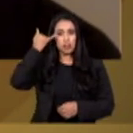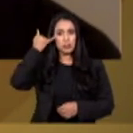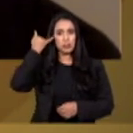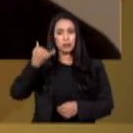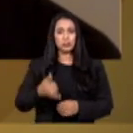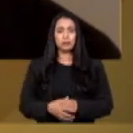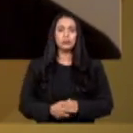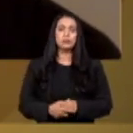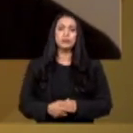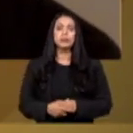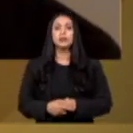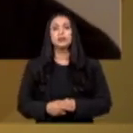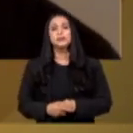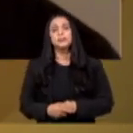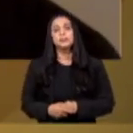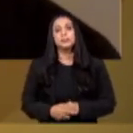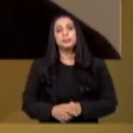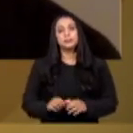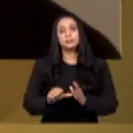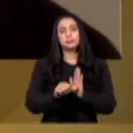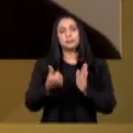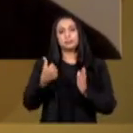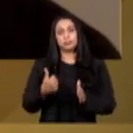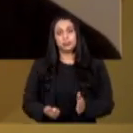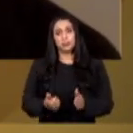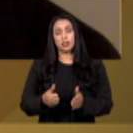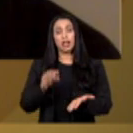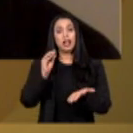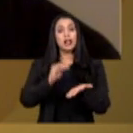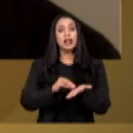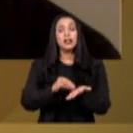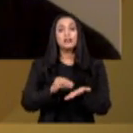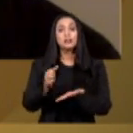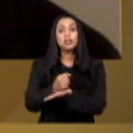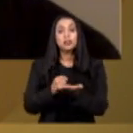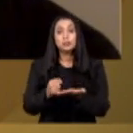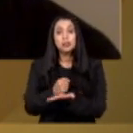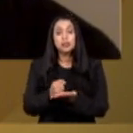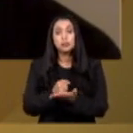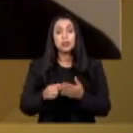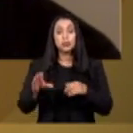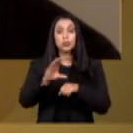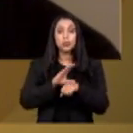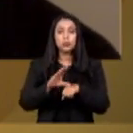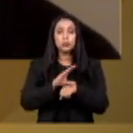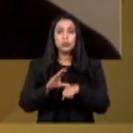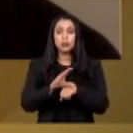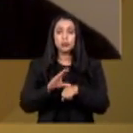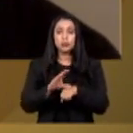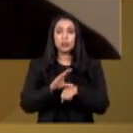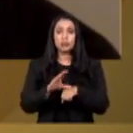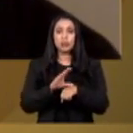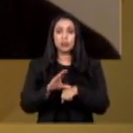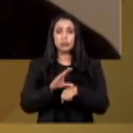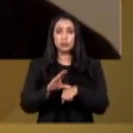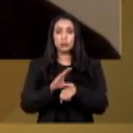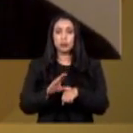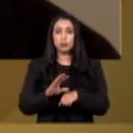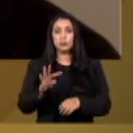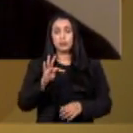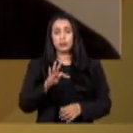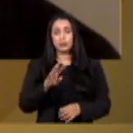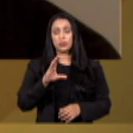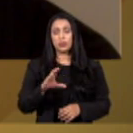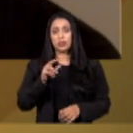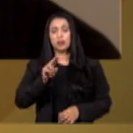vai tratar de dois temas o primeiro é a falta de embasamento condicionado legal aqui tem segundo determina o bloqueio